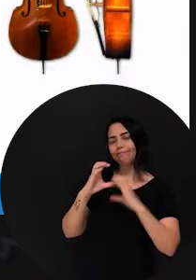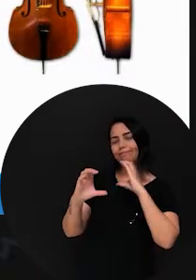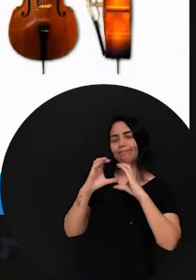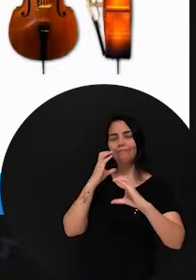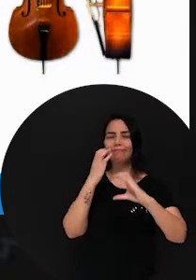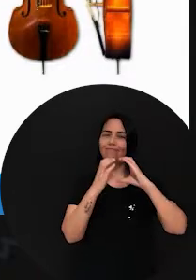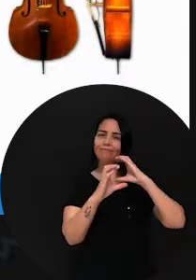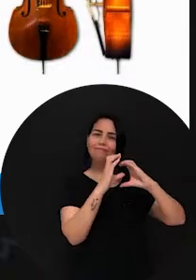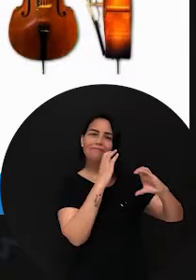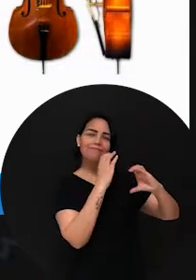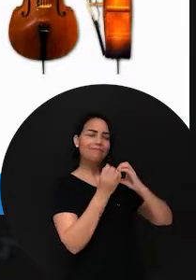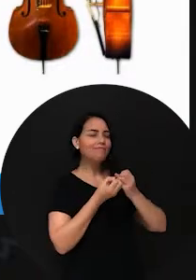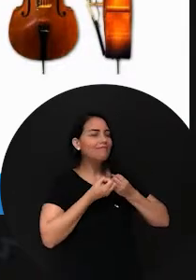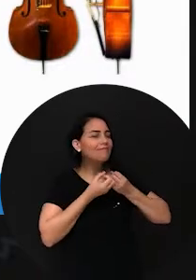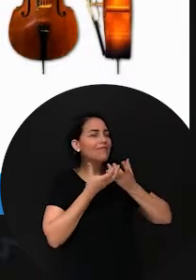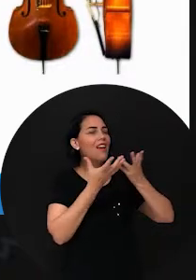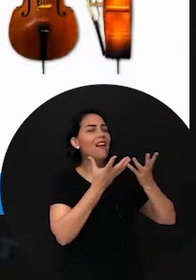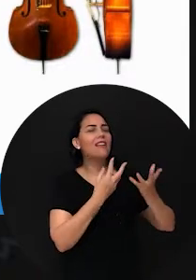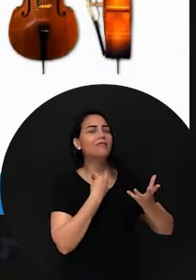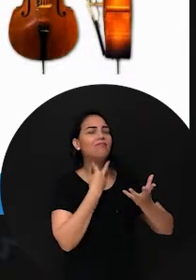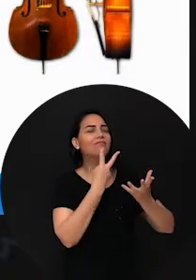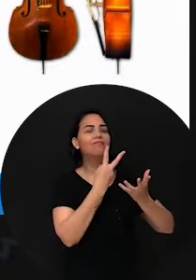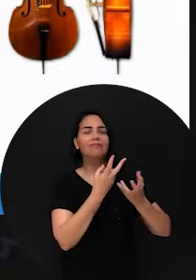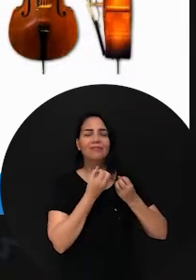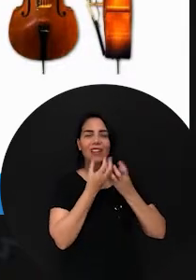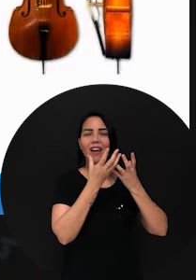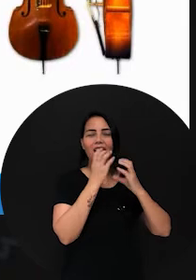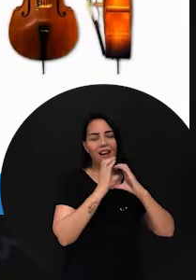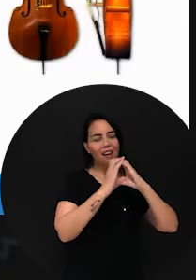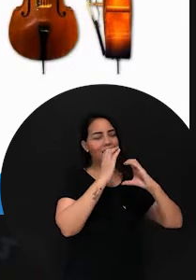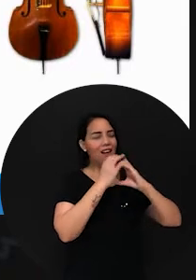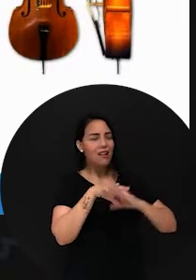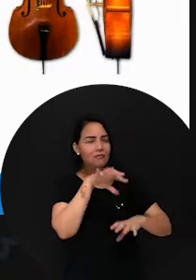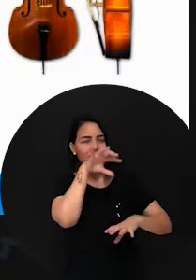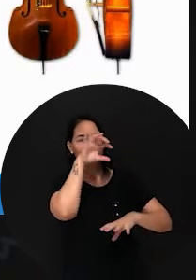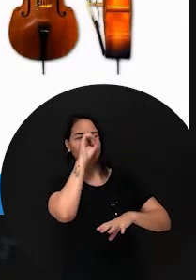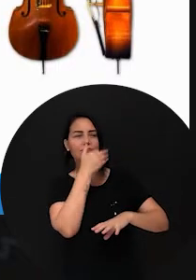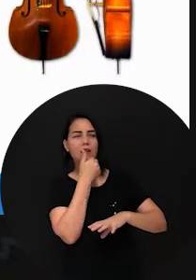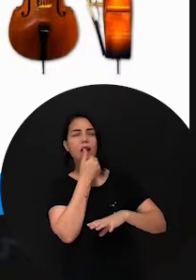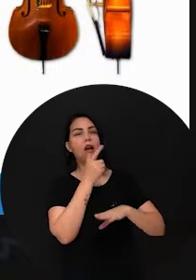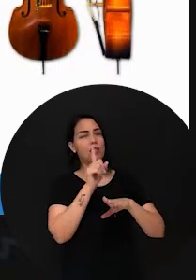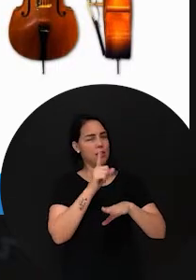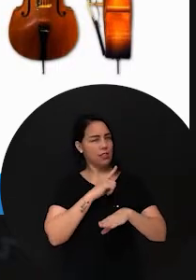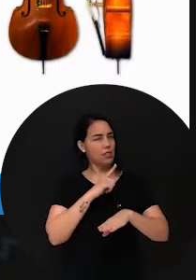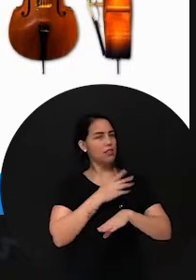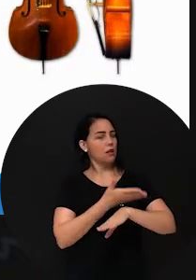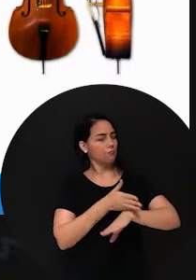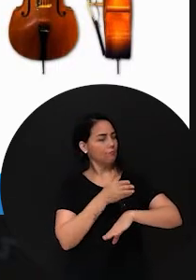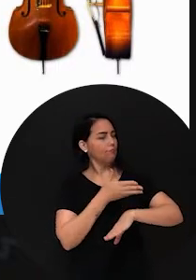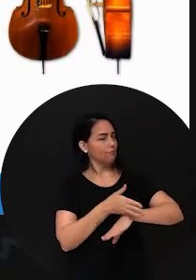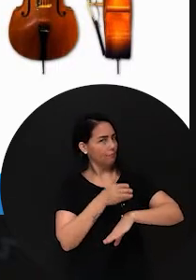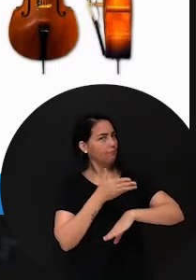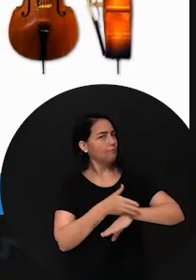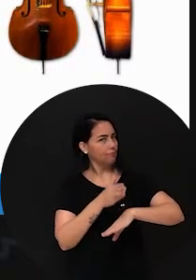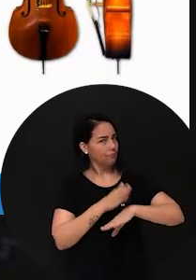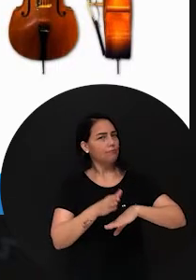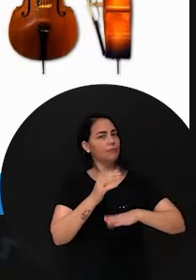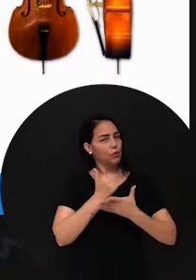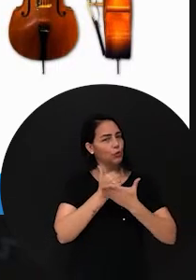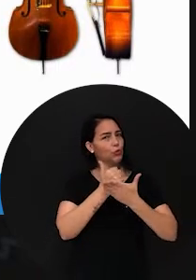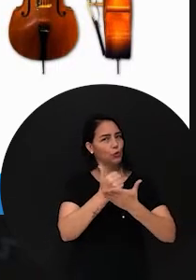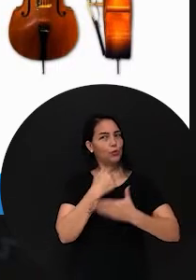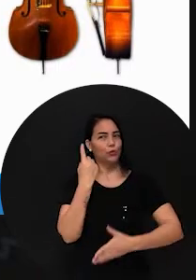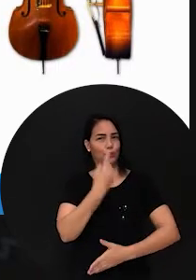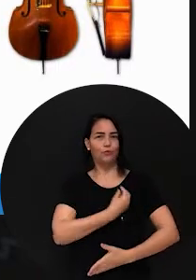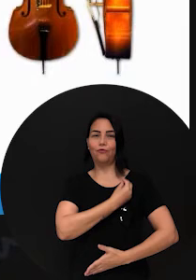Aprender a cantar, a dominar a sua voz, né? A respirar melhor. O canto é uma das modalidades que ajuda a gente até a